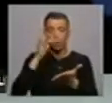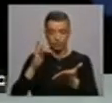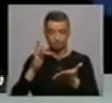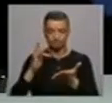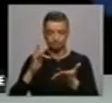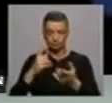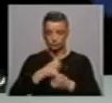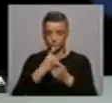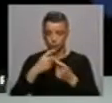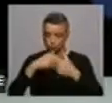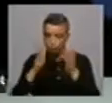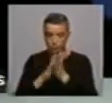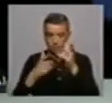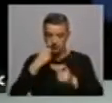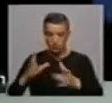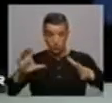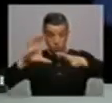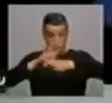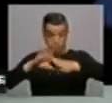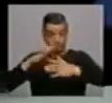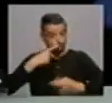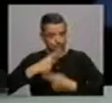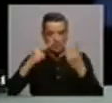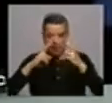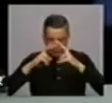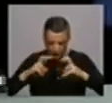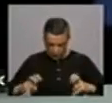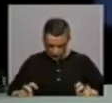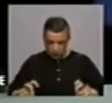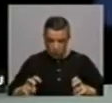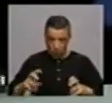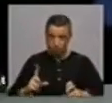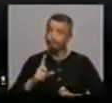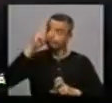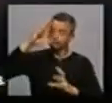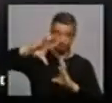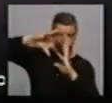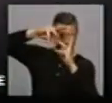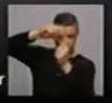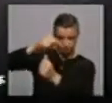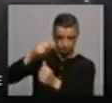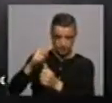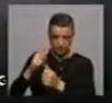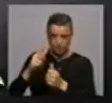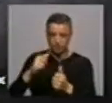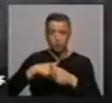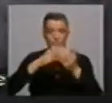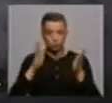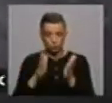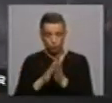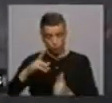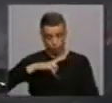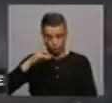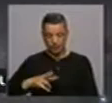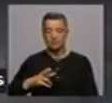em que os astrónomos se encontram para revelar as maiores investigações do momento, e uma das investigações que foi apresentada tem cunho português e desde